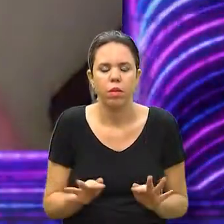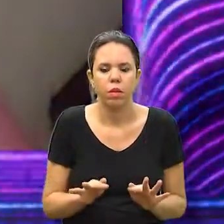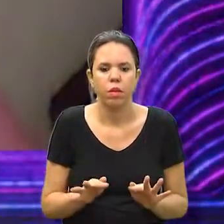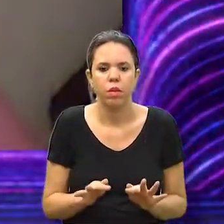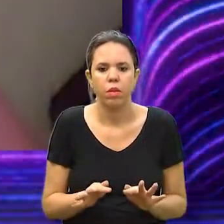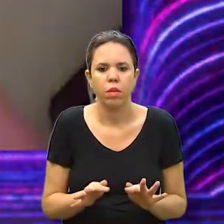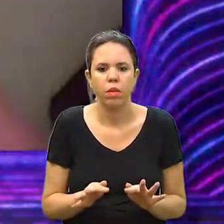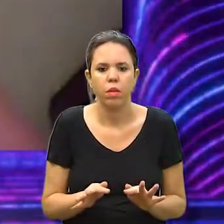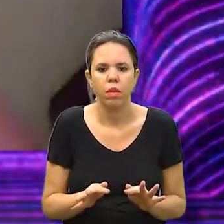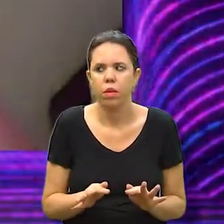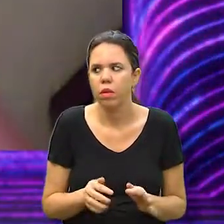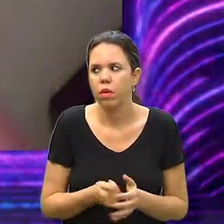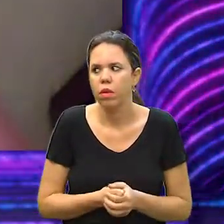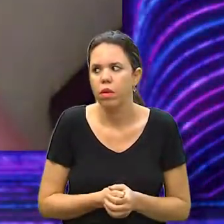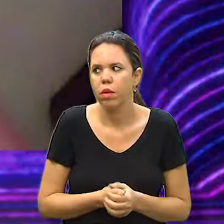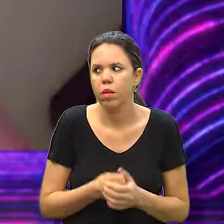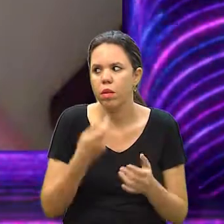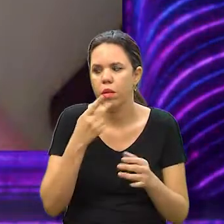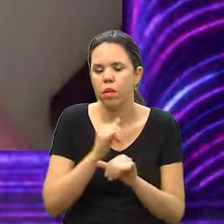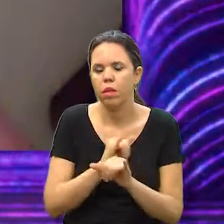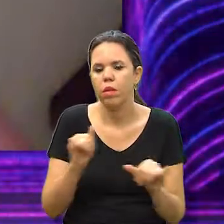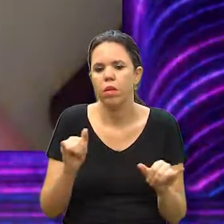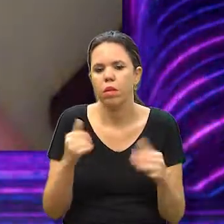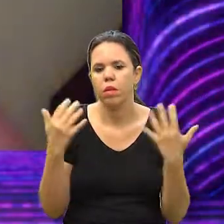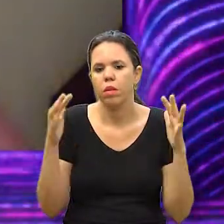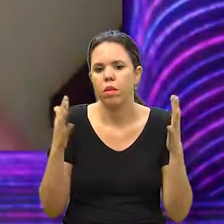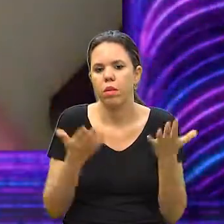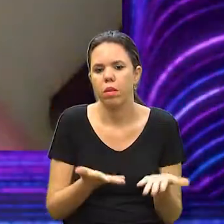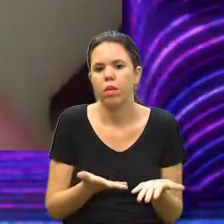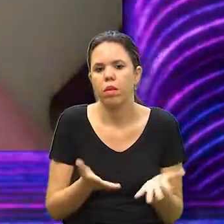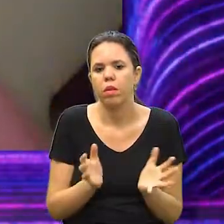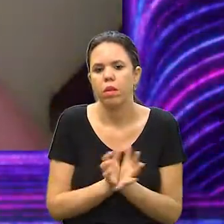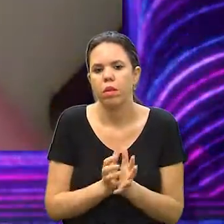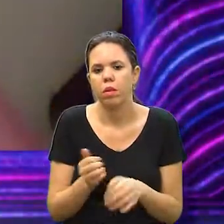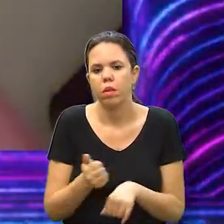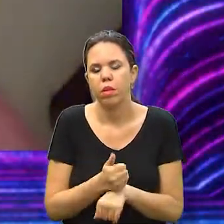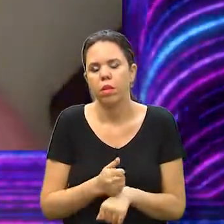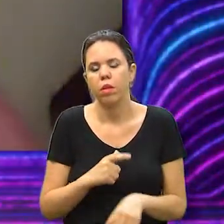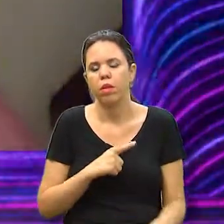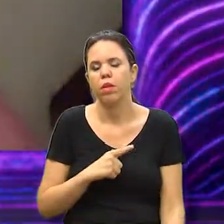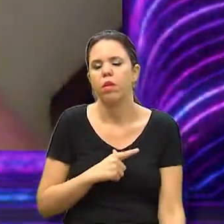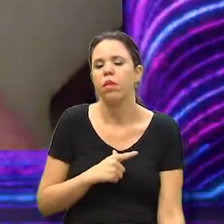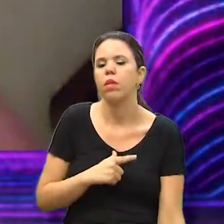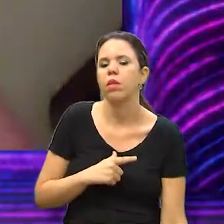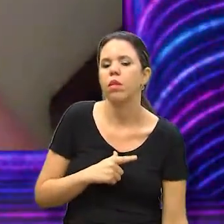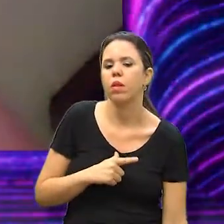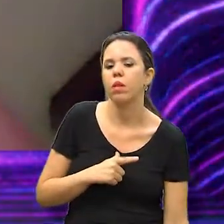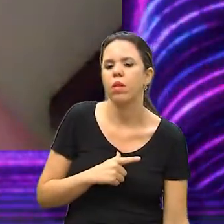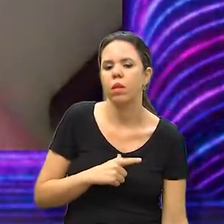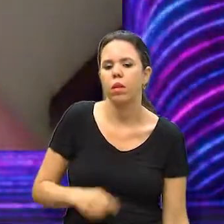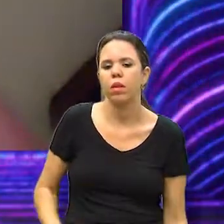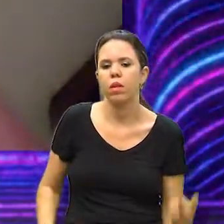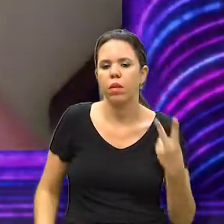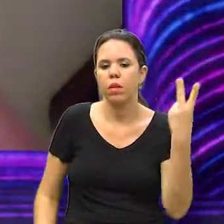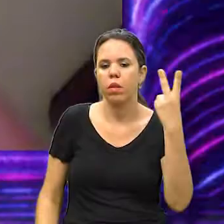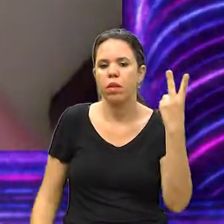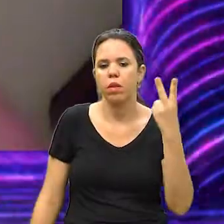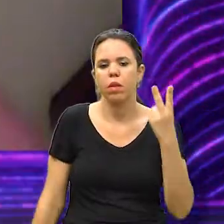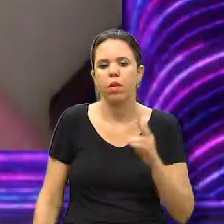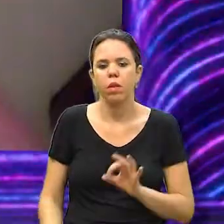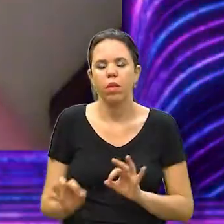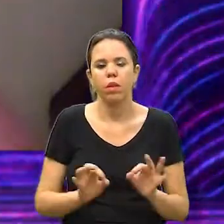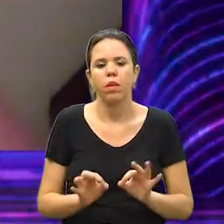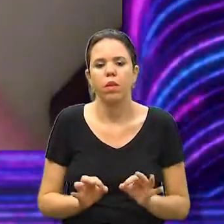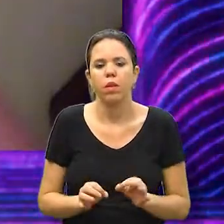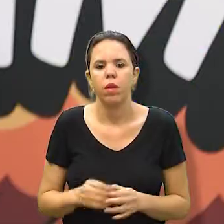de ter recebido essa notícia e parabenizo a equipe por ter... nós também temos que valorizar a produção do gênero